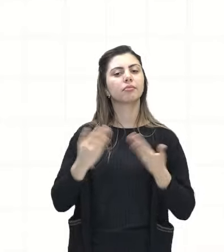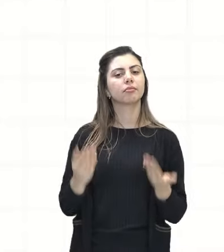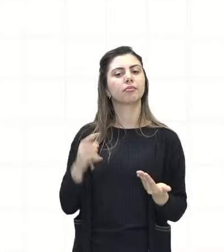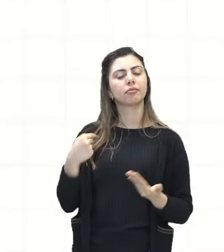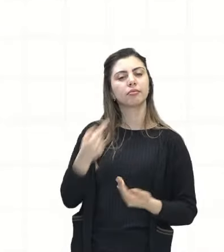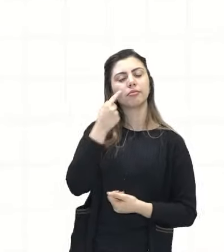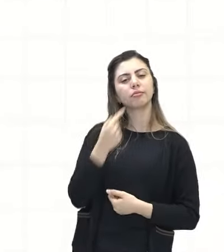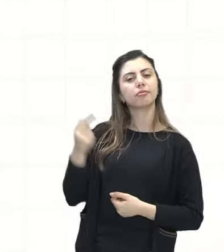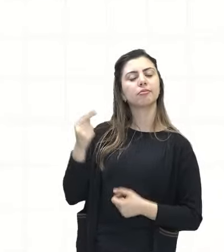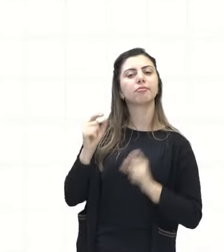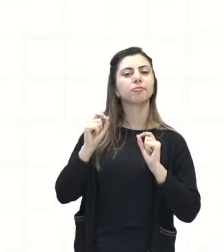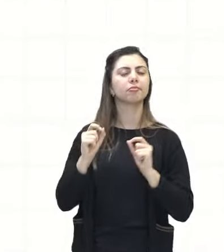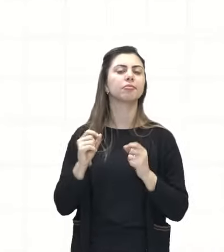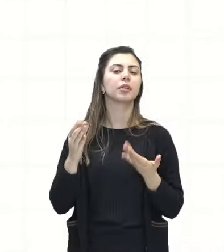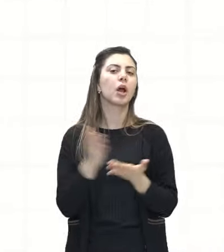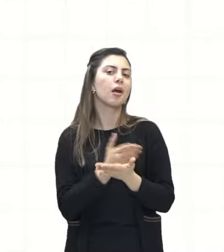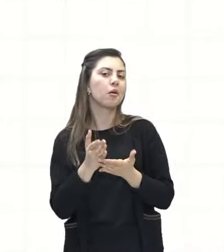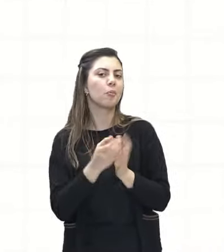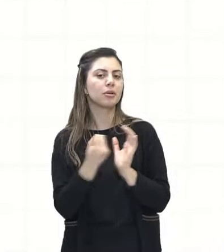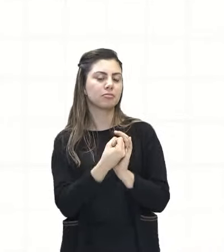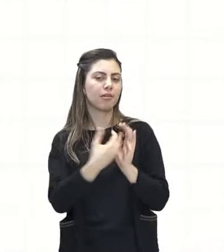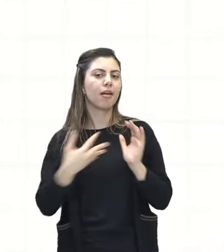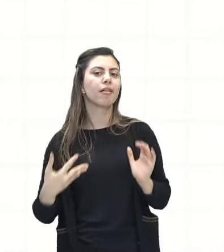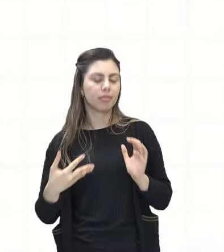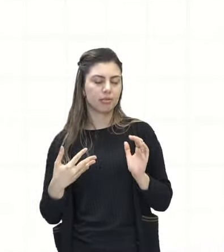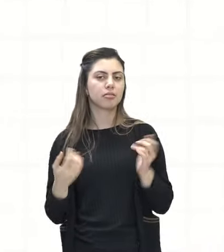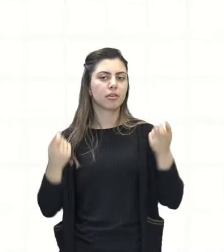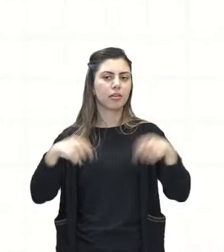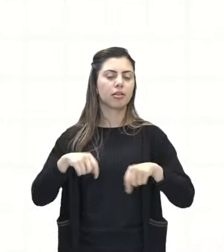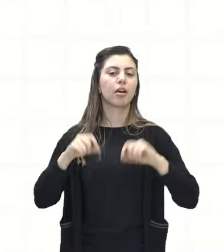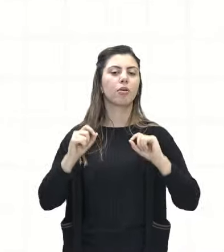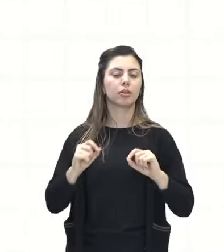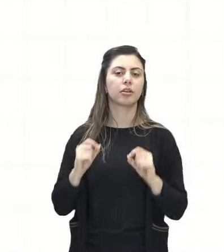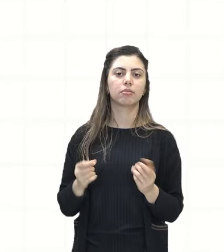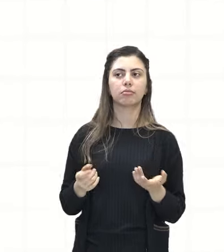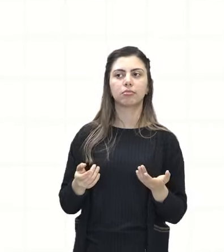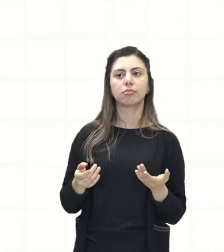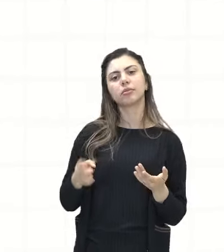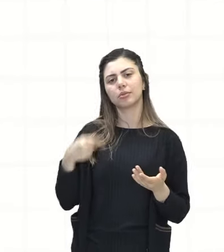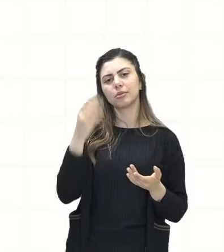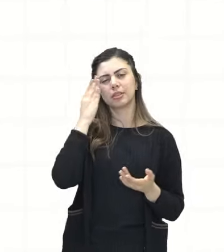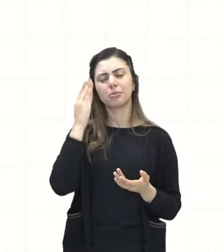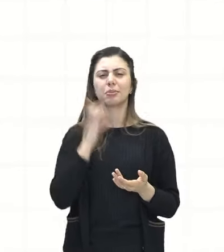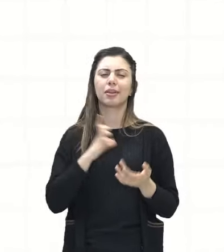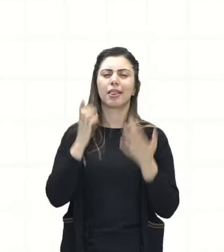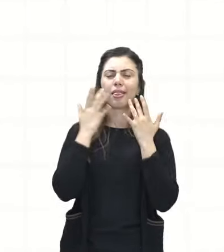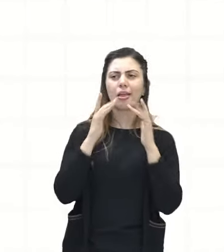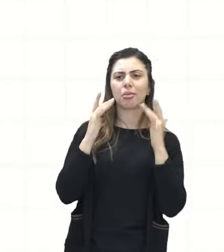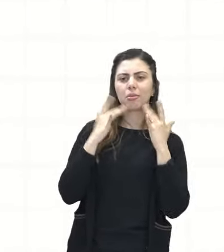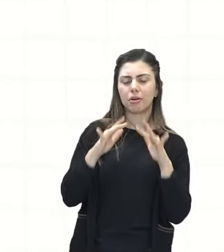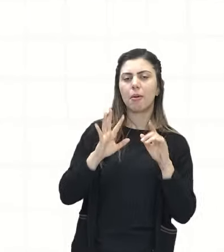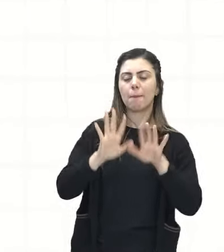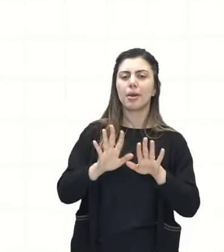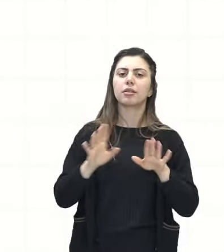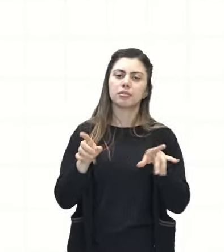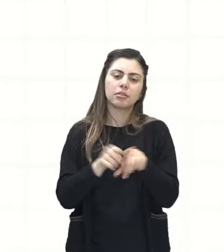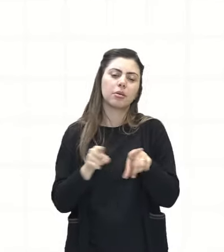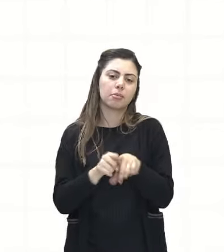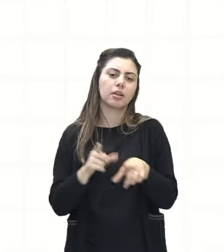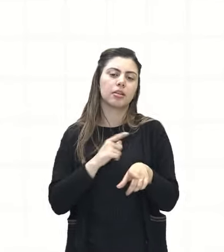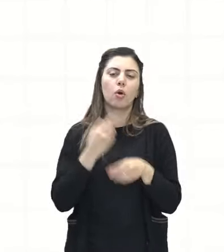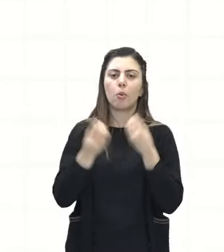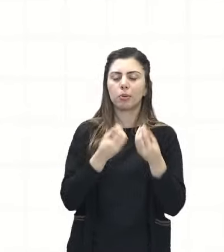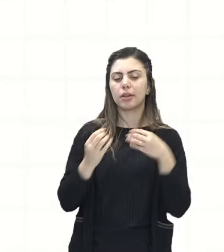agora Quais são os elementos os fatores que contribuem também além das questões naturais para essa para essa